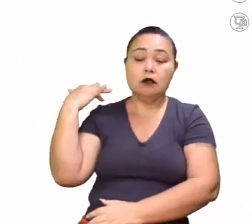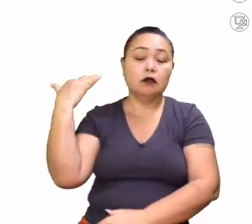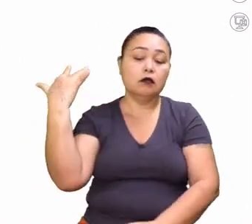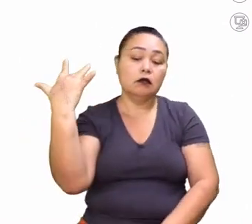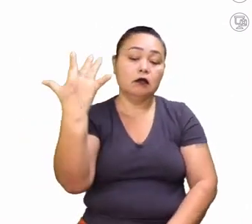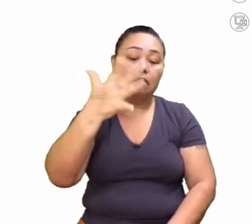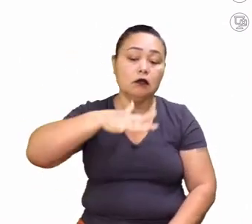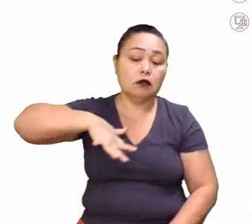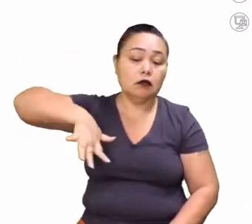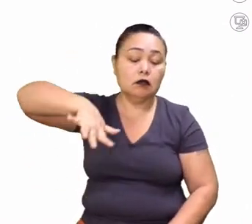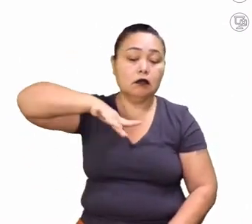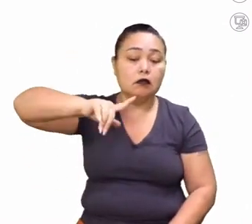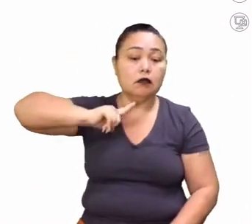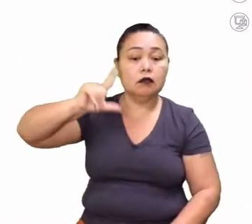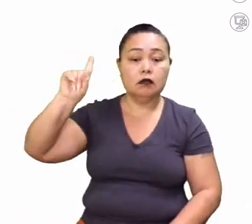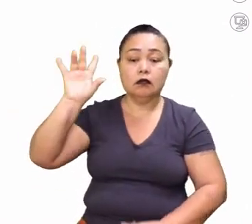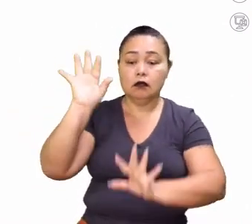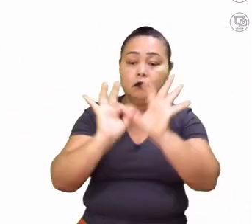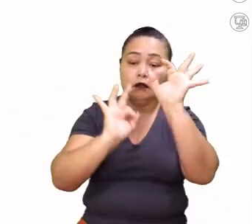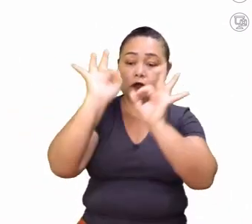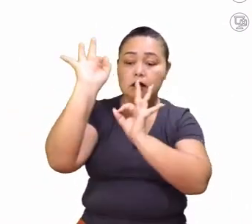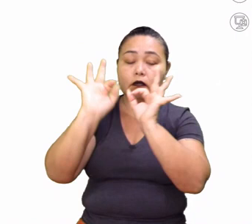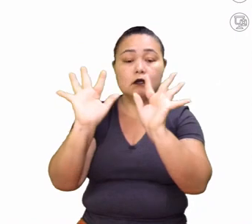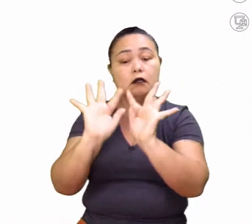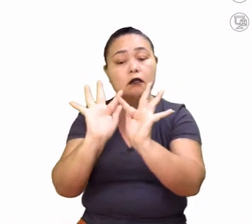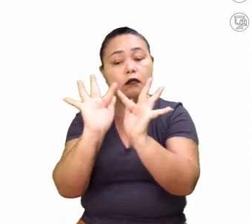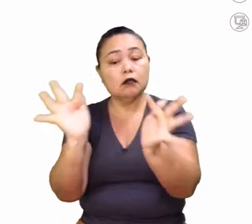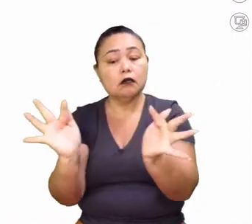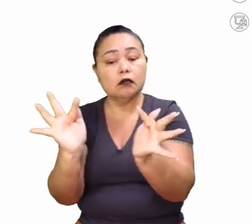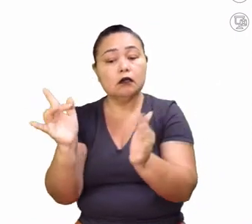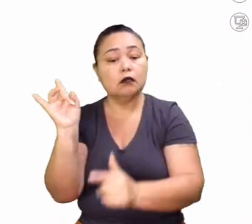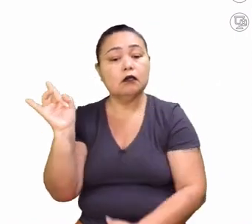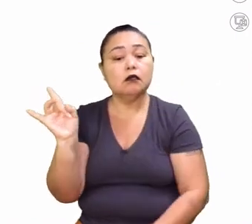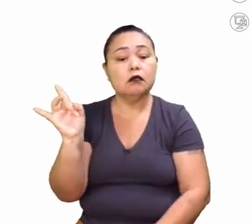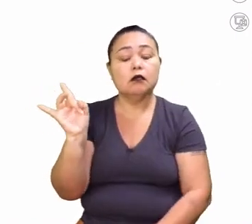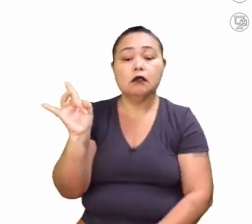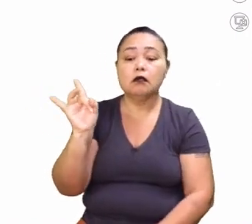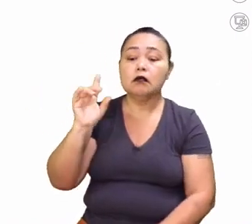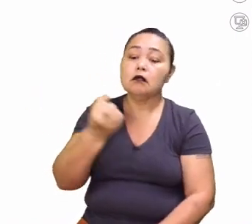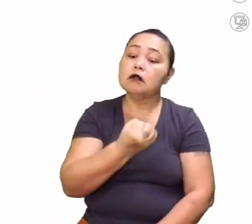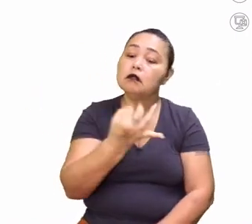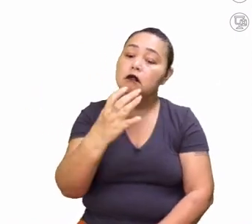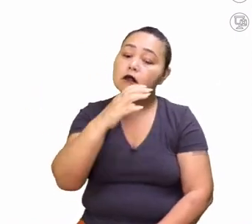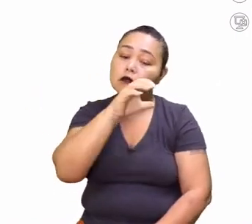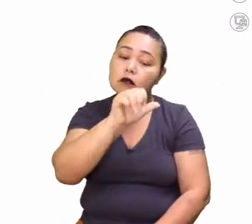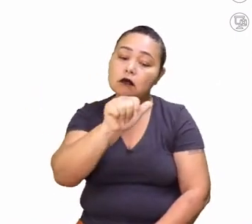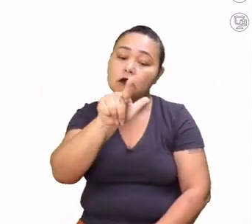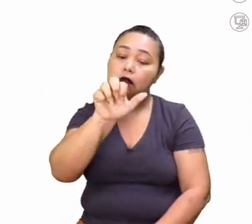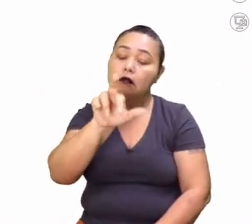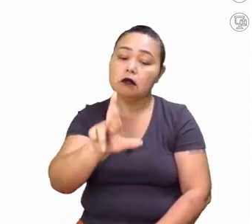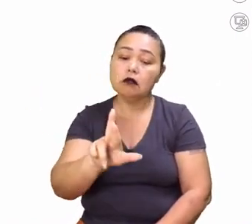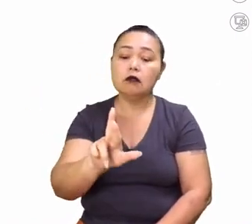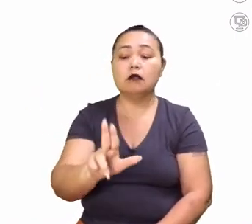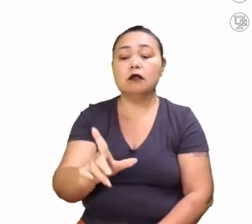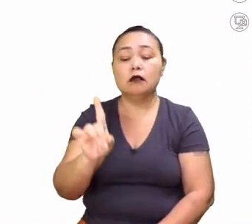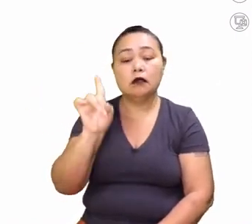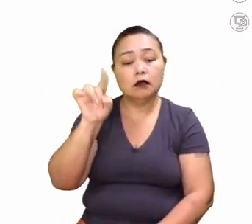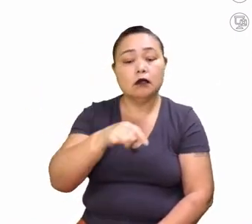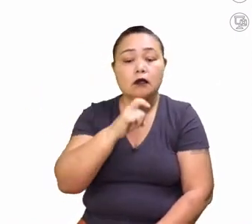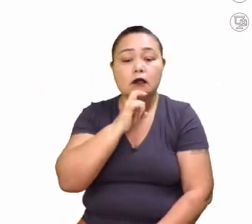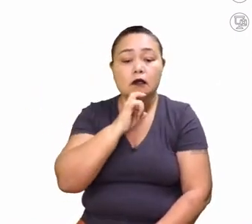tá aí um esquema que nós temos bem simples né esse aí no caso é a quantidade de calor da ponte fria